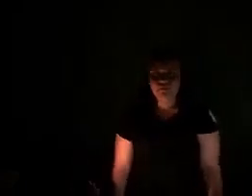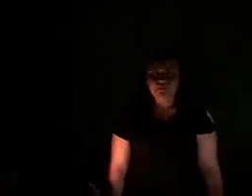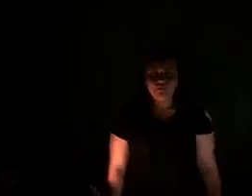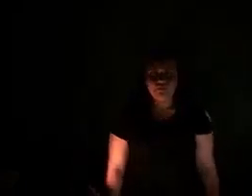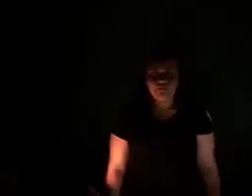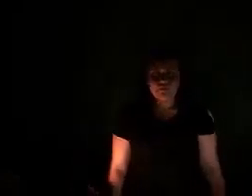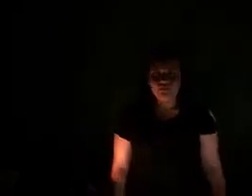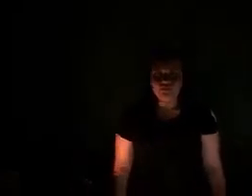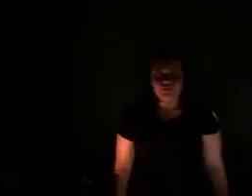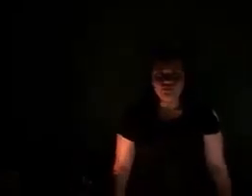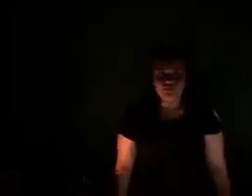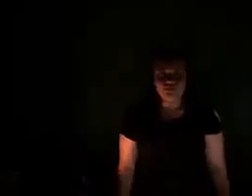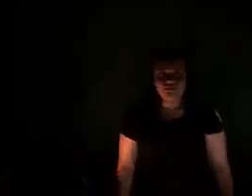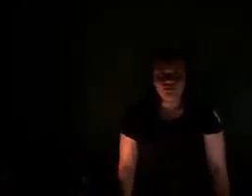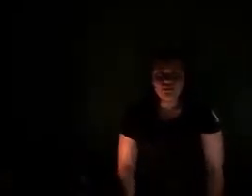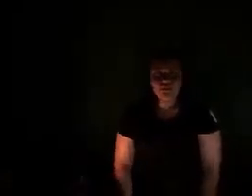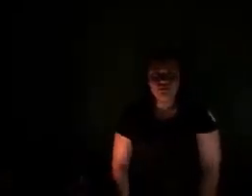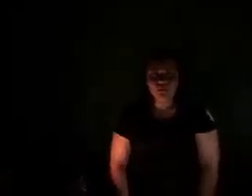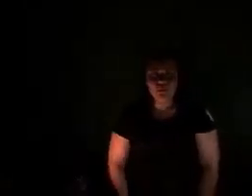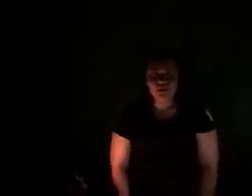como um relâmpago ilumina,